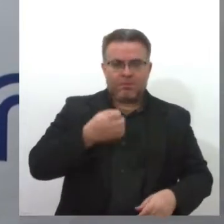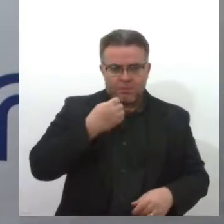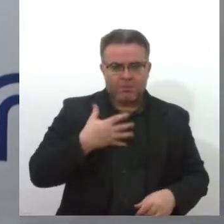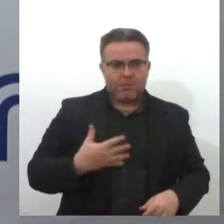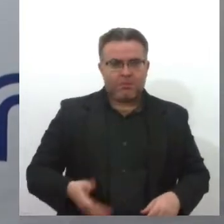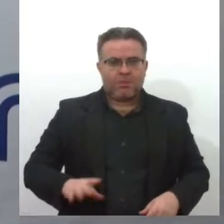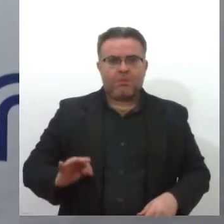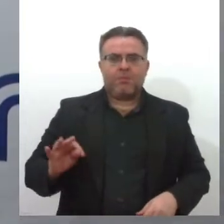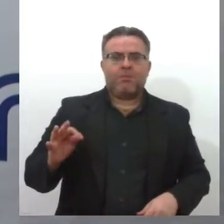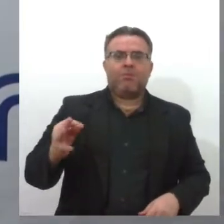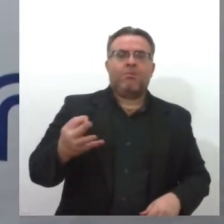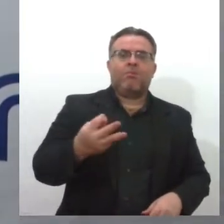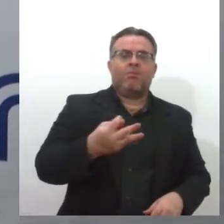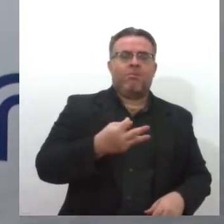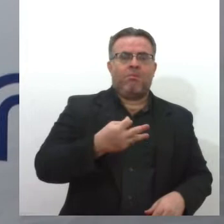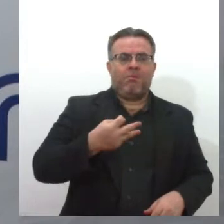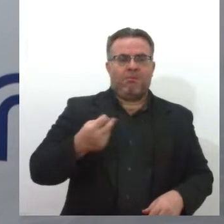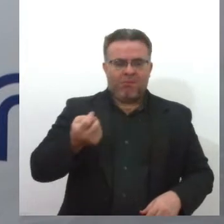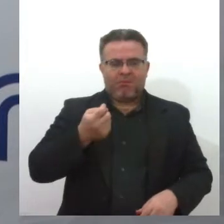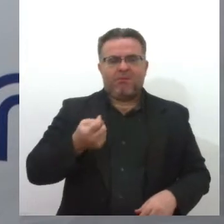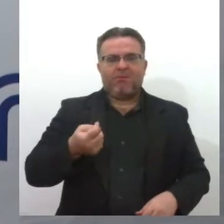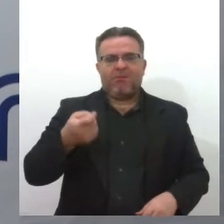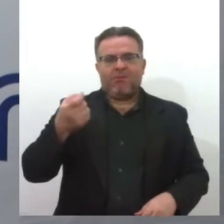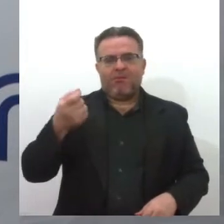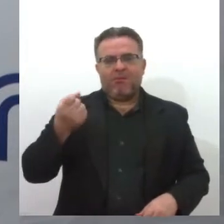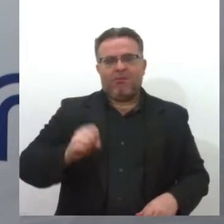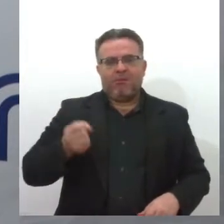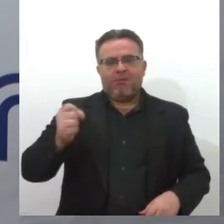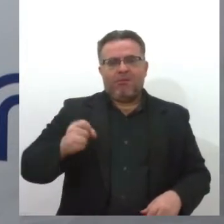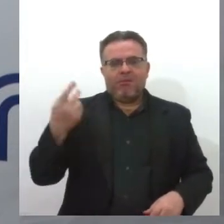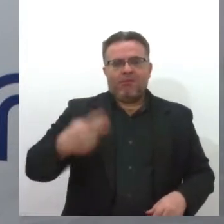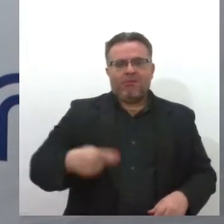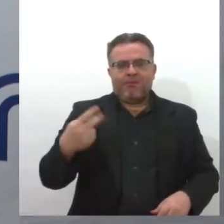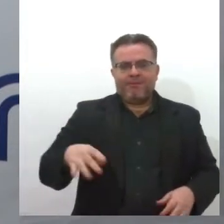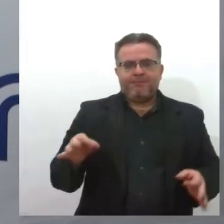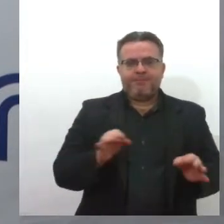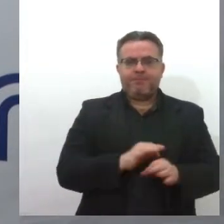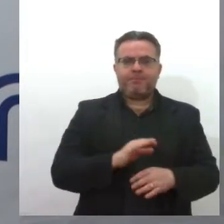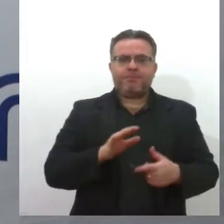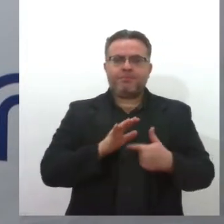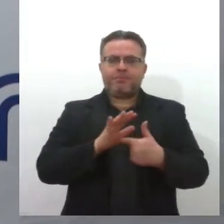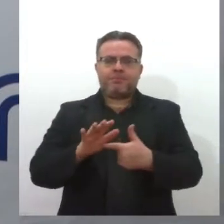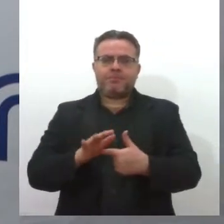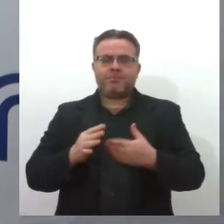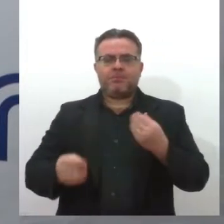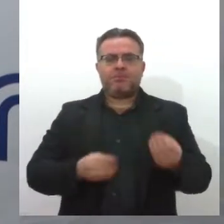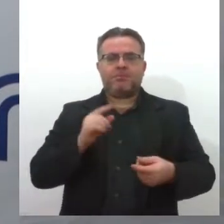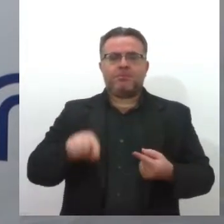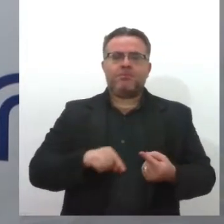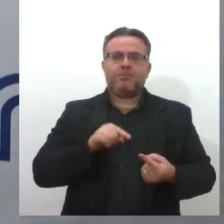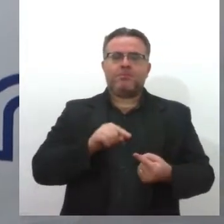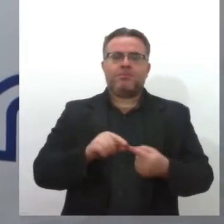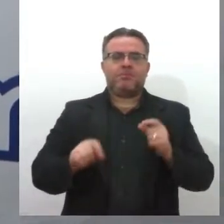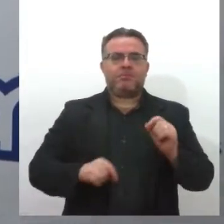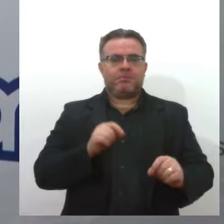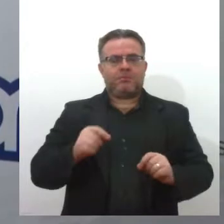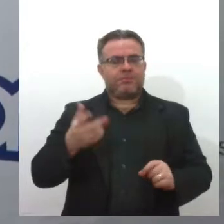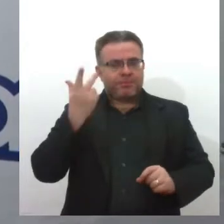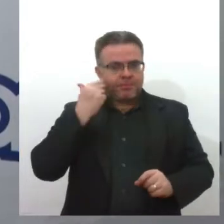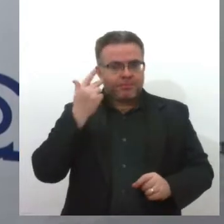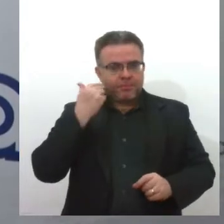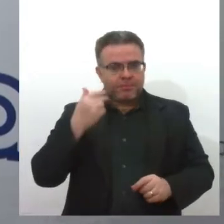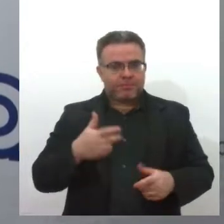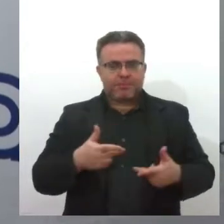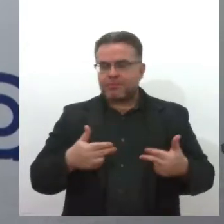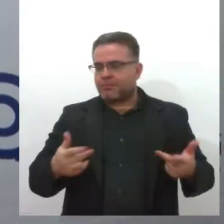de todo o trânsito sergipano, toda a malha viária sergipana, com uma intenção comum de objetivos